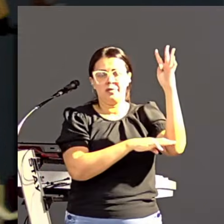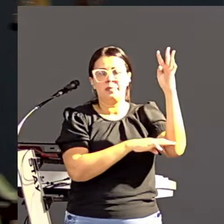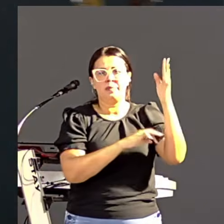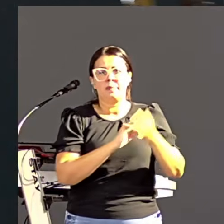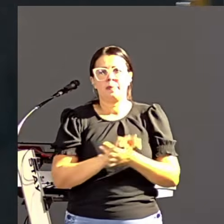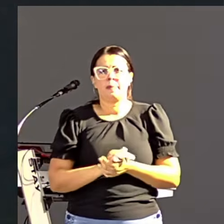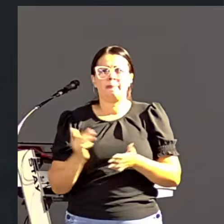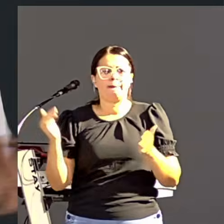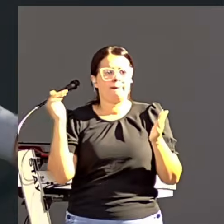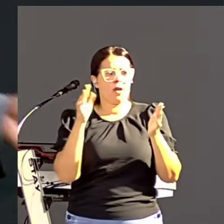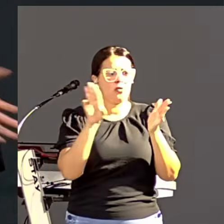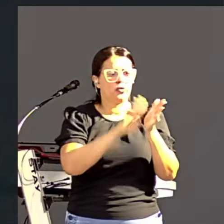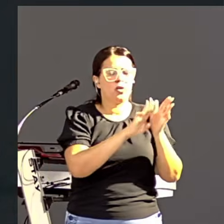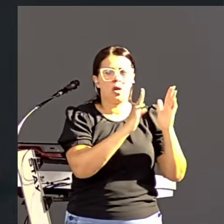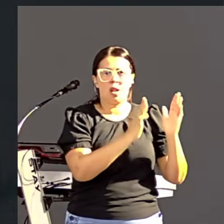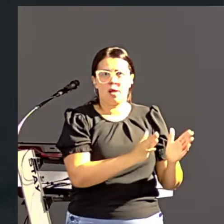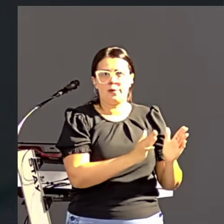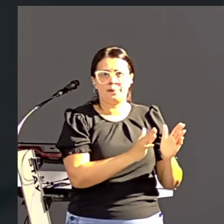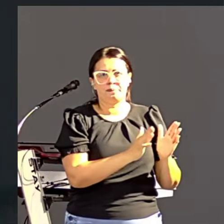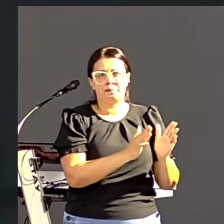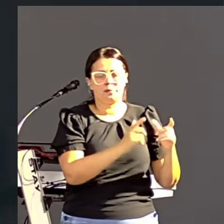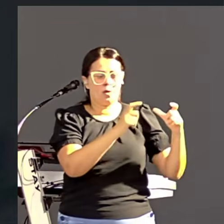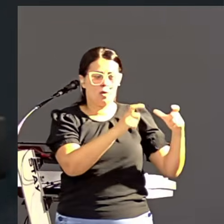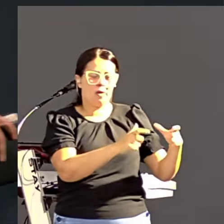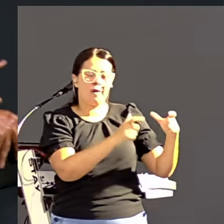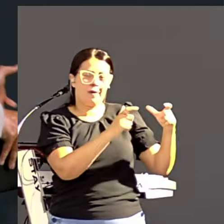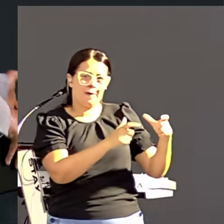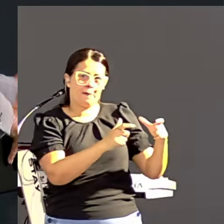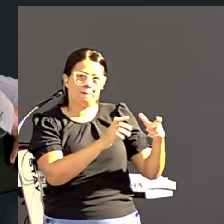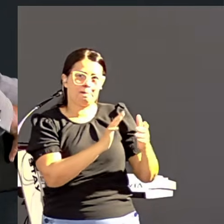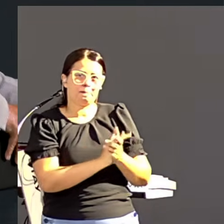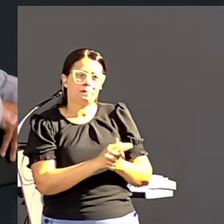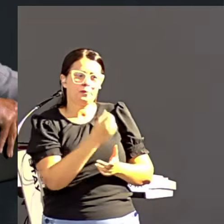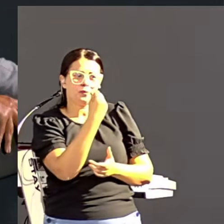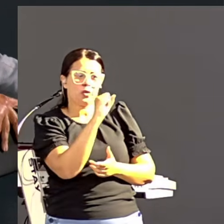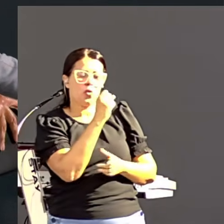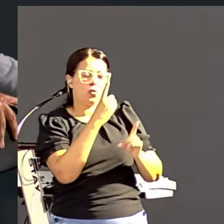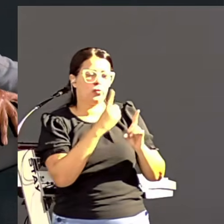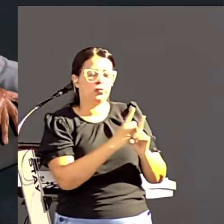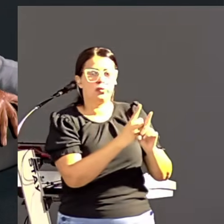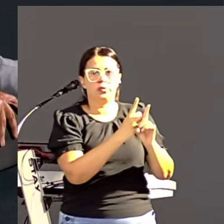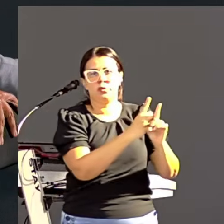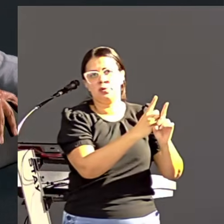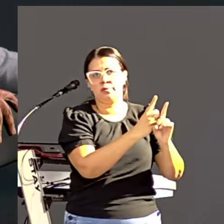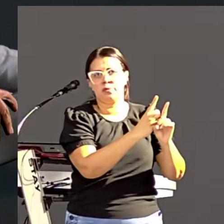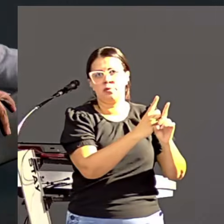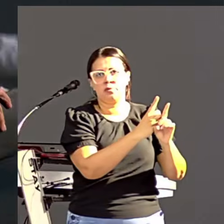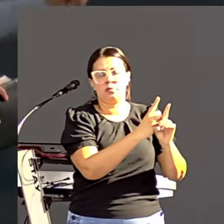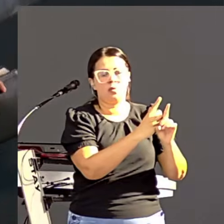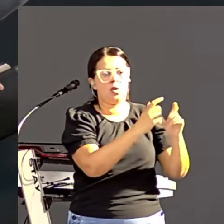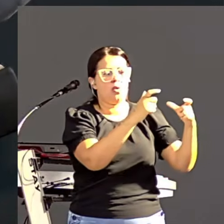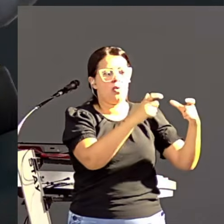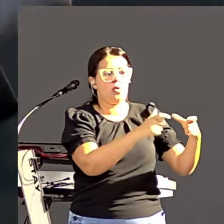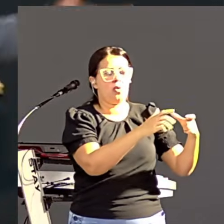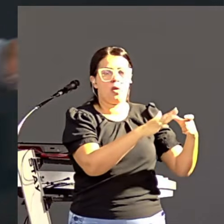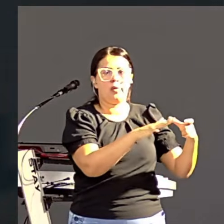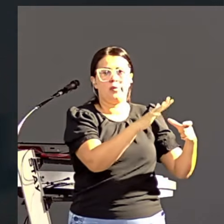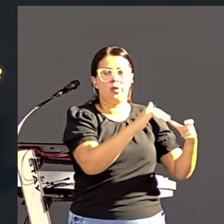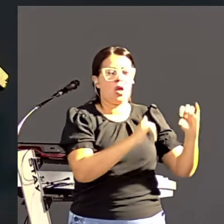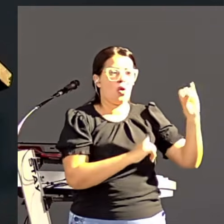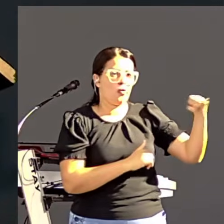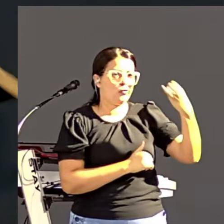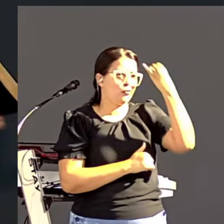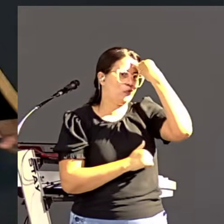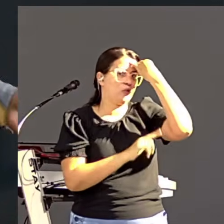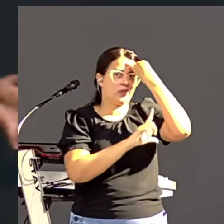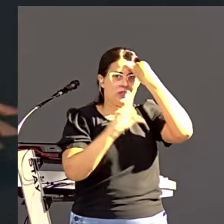E quando ele chega lá, ele deixa 8 discípulos em um lugar, Judas já tinha ido, então só